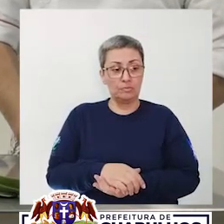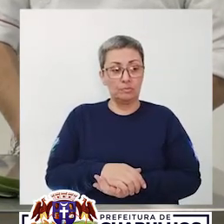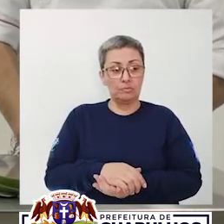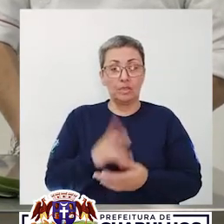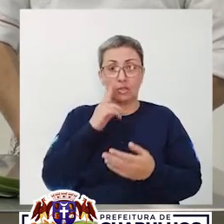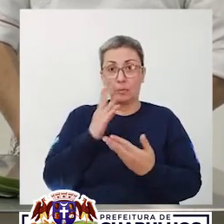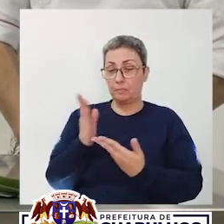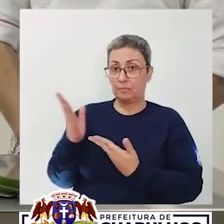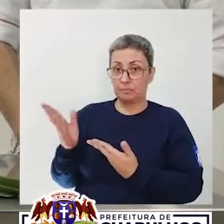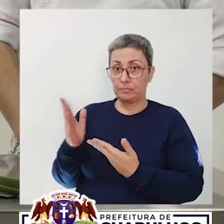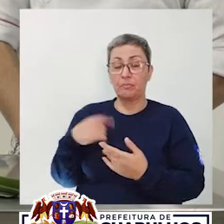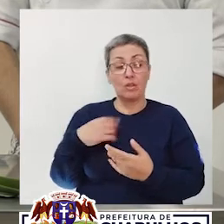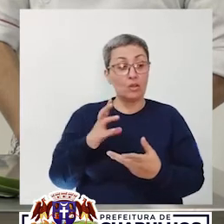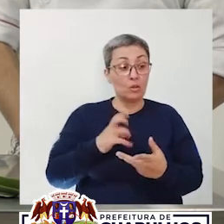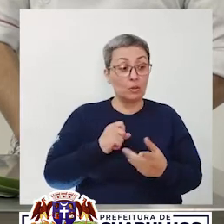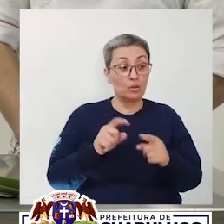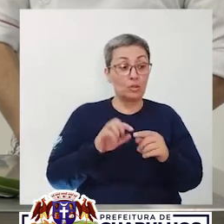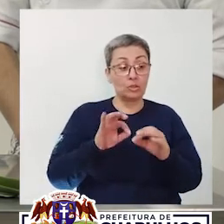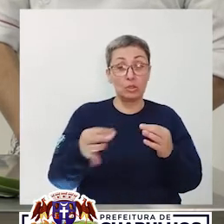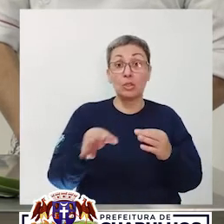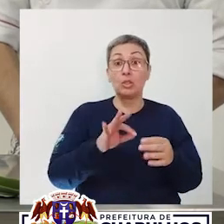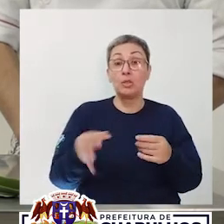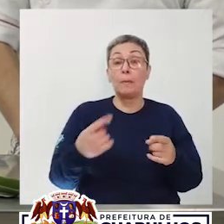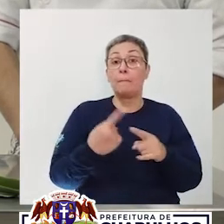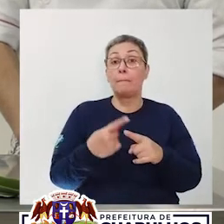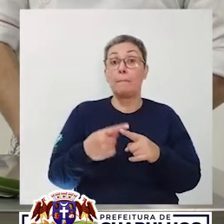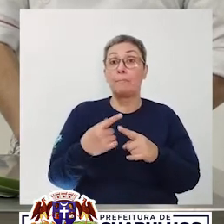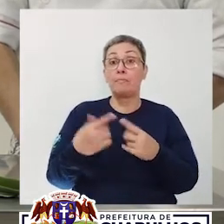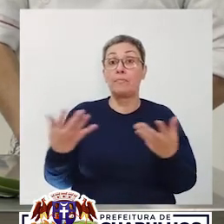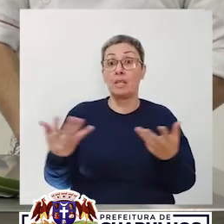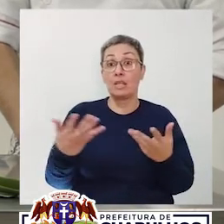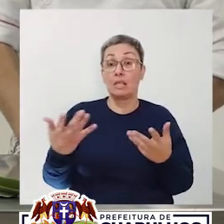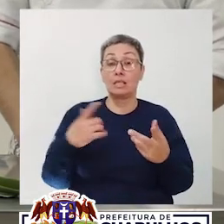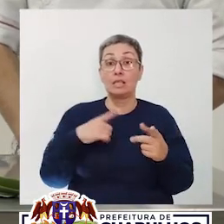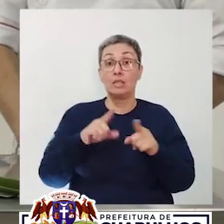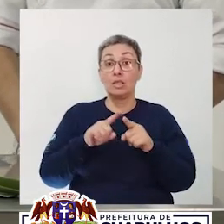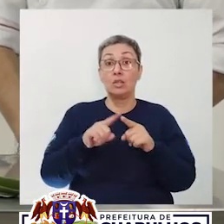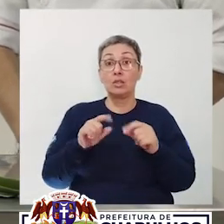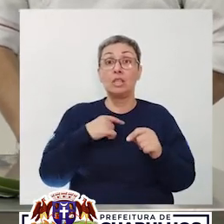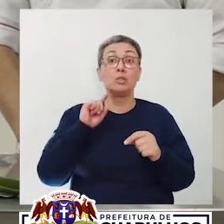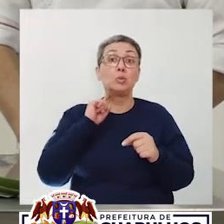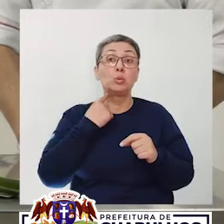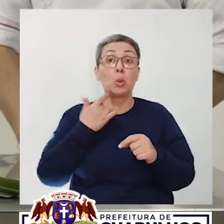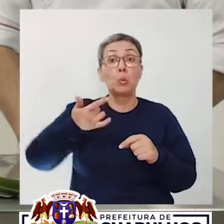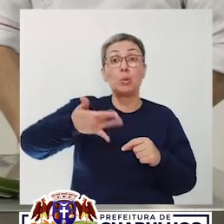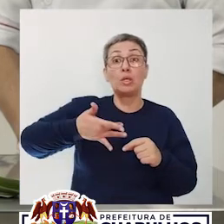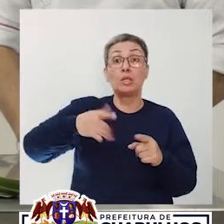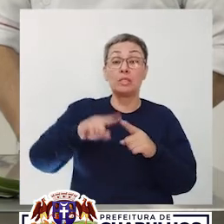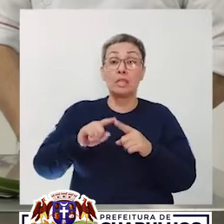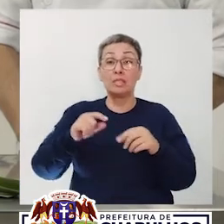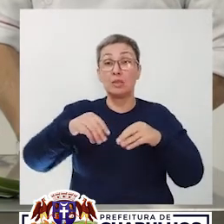jeito. Eu gosto de desfolhar ele pelo seguinte, porque aqui ele junta